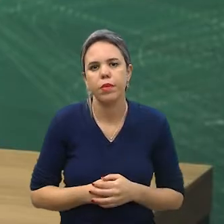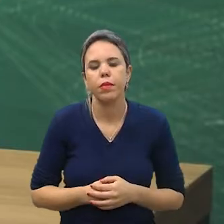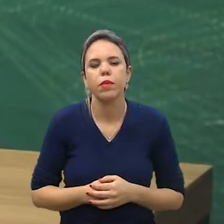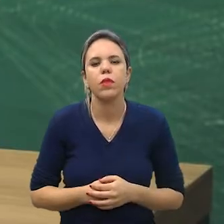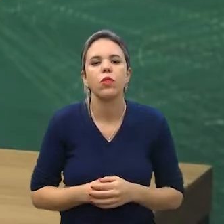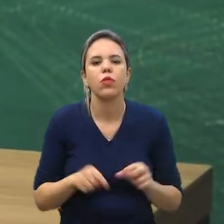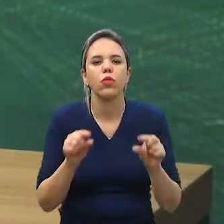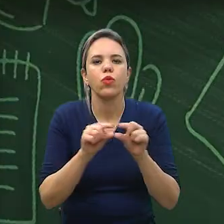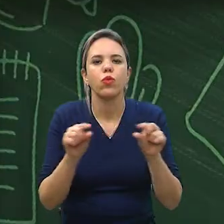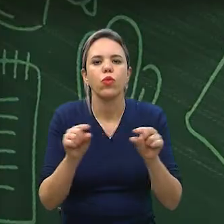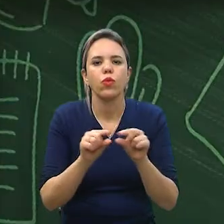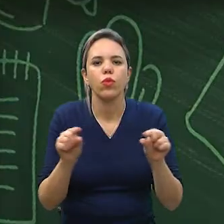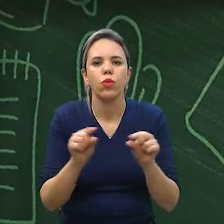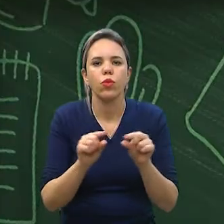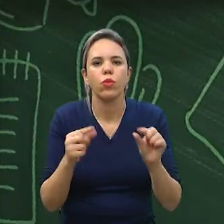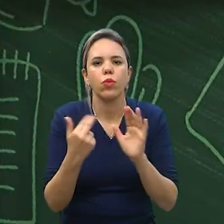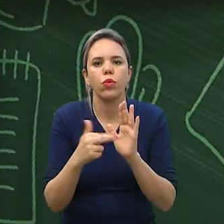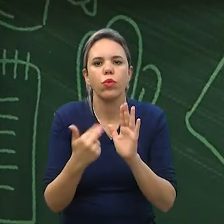da obra.